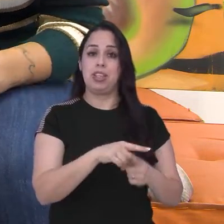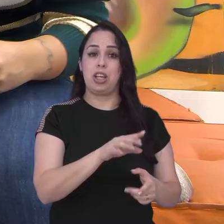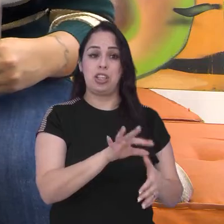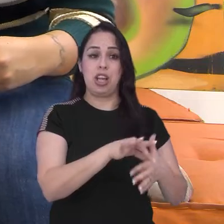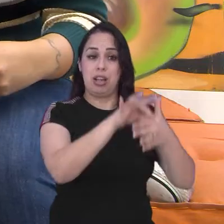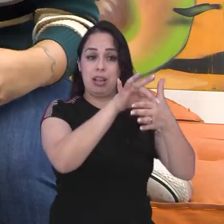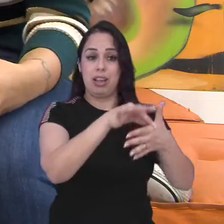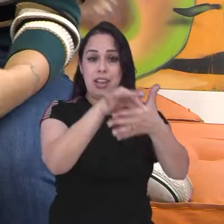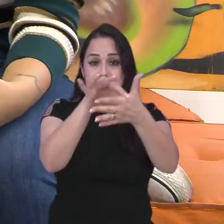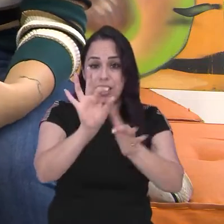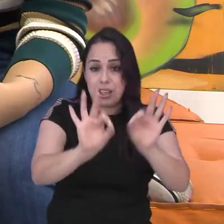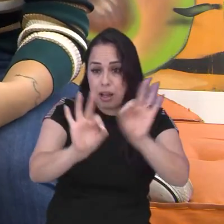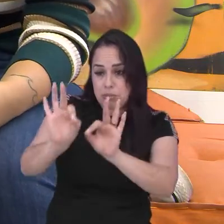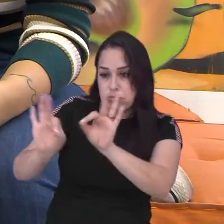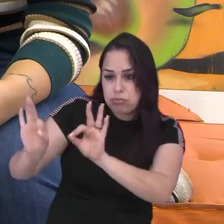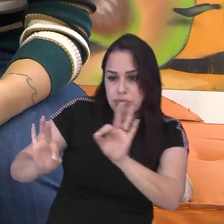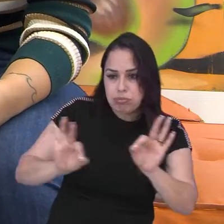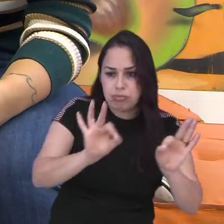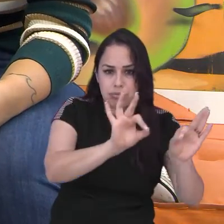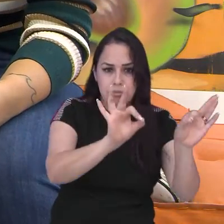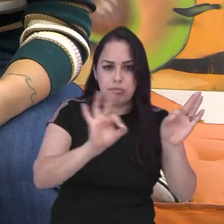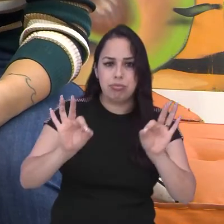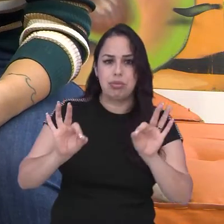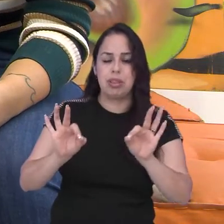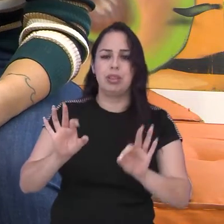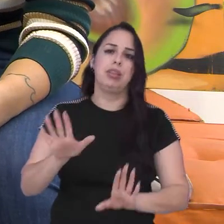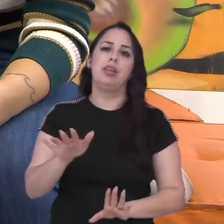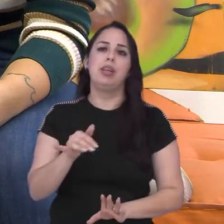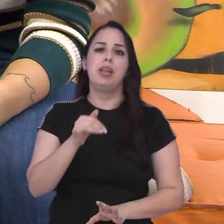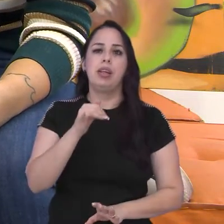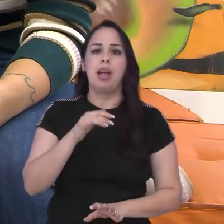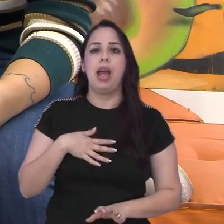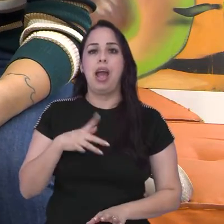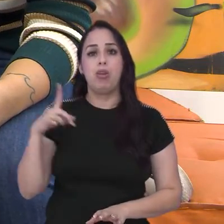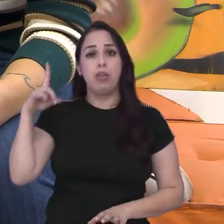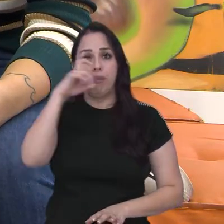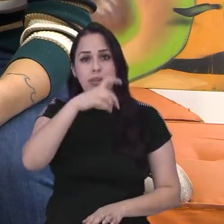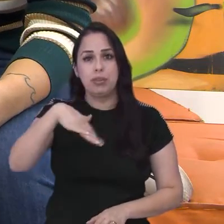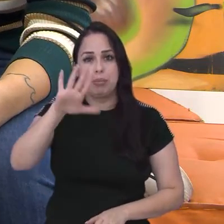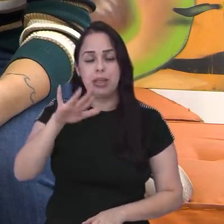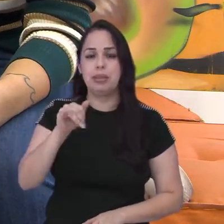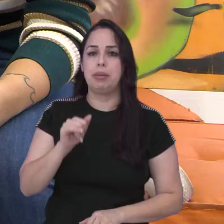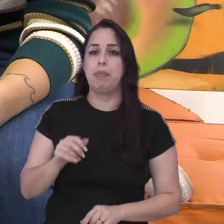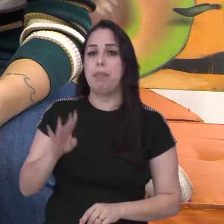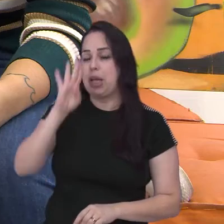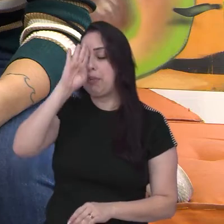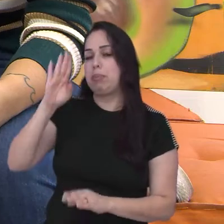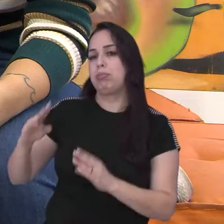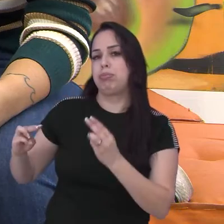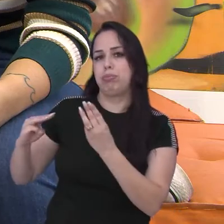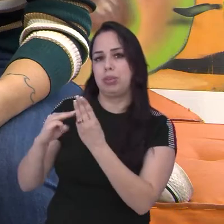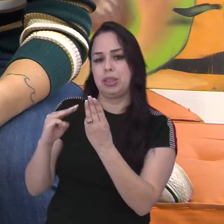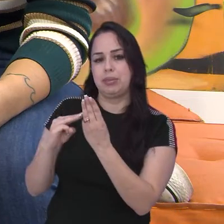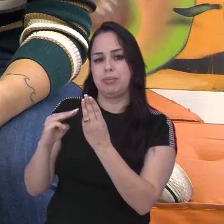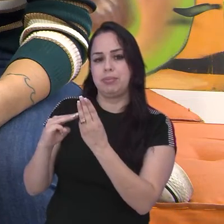as lideranças que conseguem organizar, para você ter uma ideia, que esse talvez seja um dos mais difíceis, até para a Fundação Cultural, né?